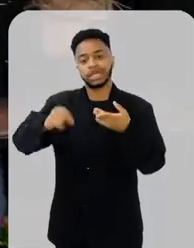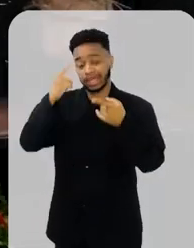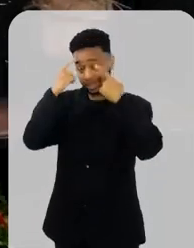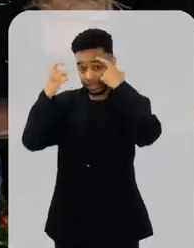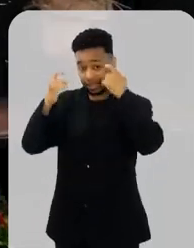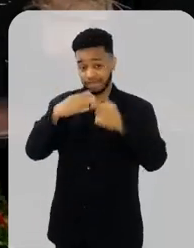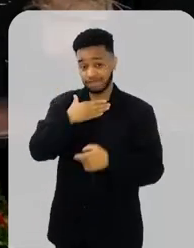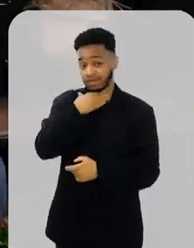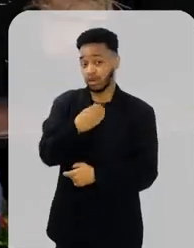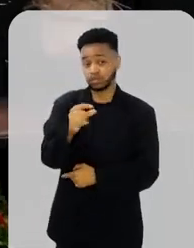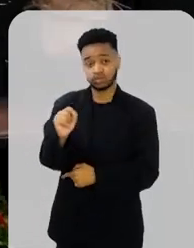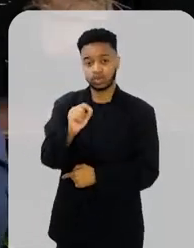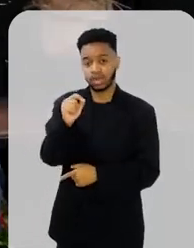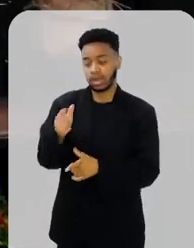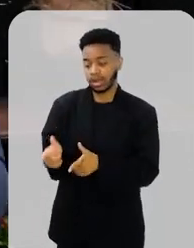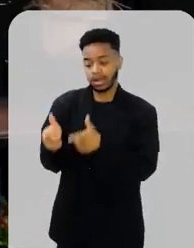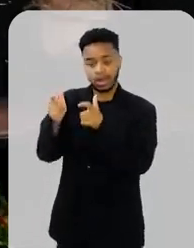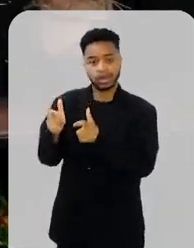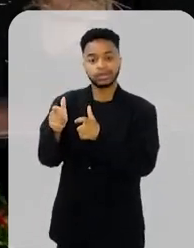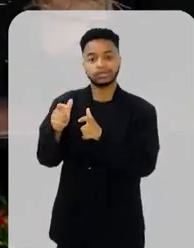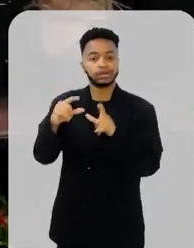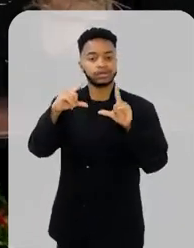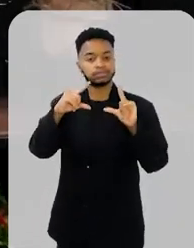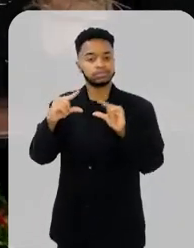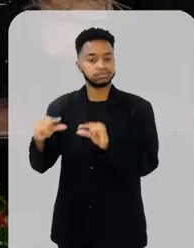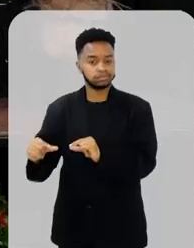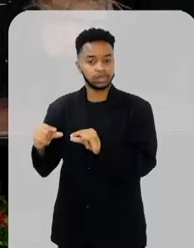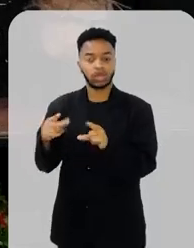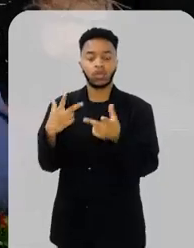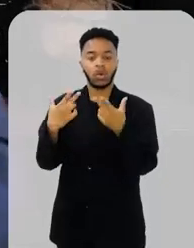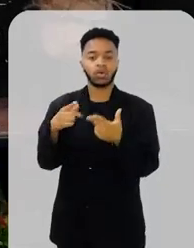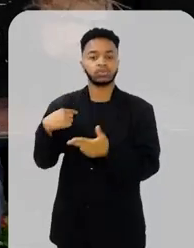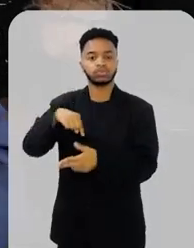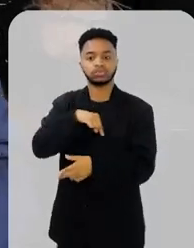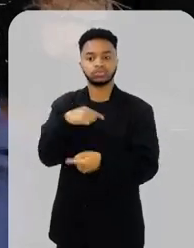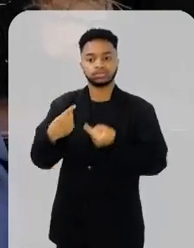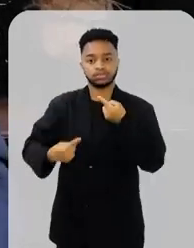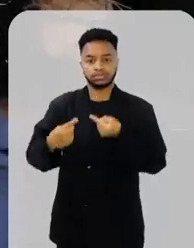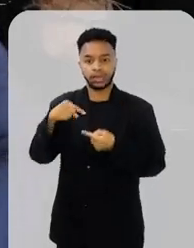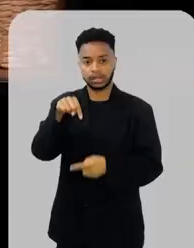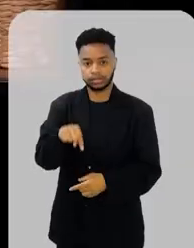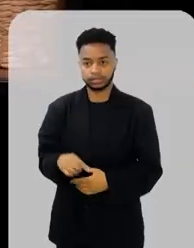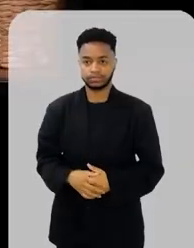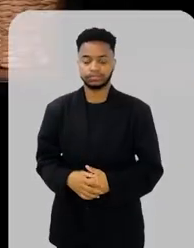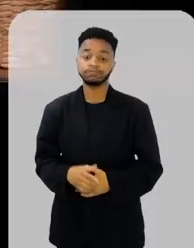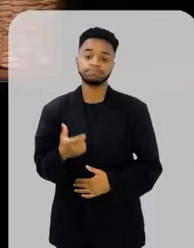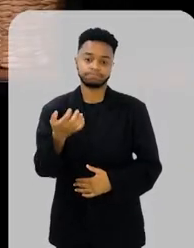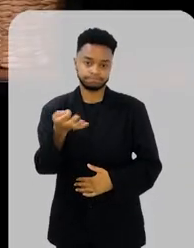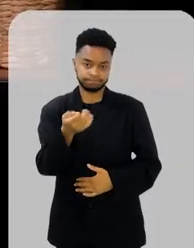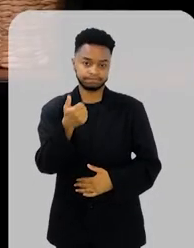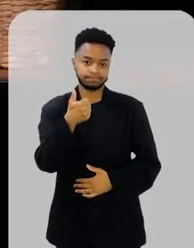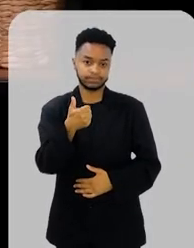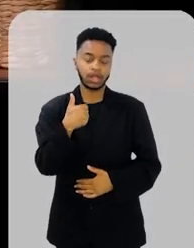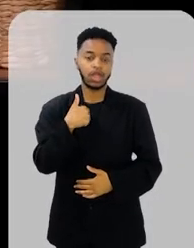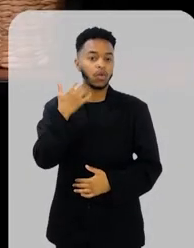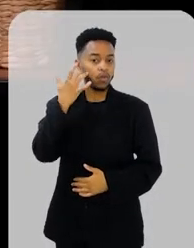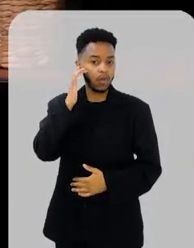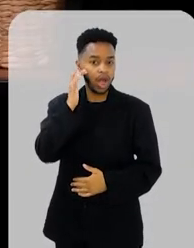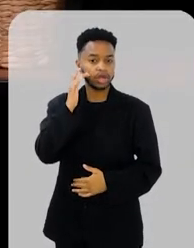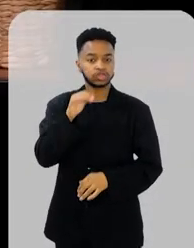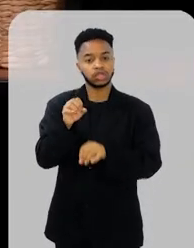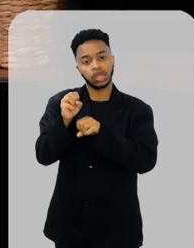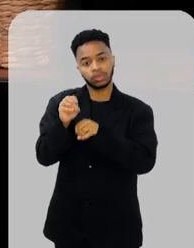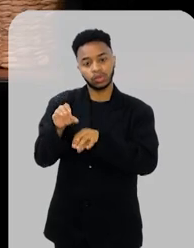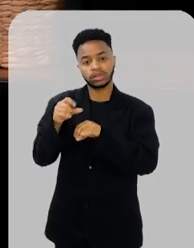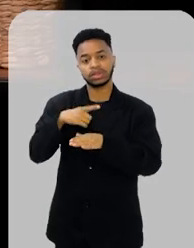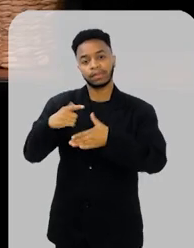ideia do armamento que acaba levando a números como nós estamos debatendo aqui. Sim. Eu acho que com certeza, o